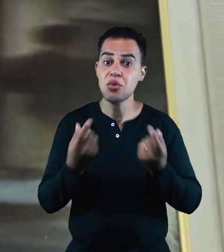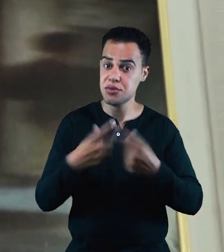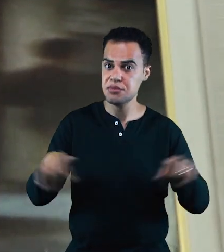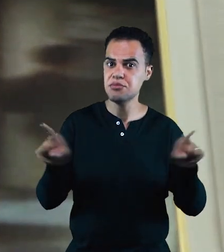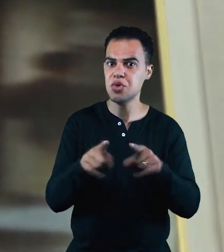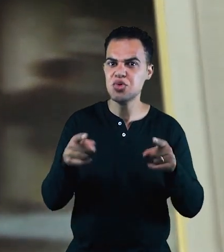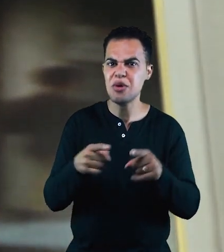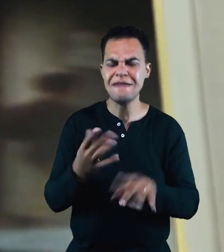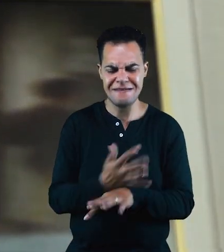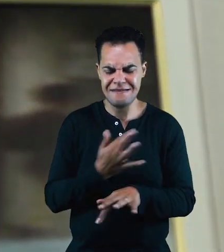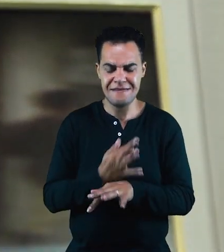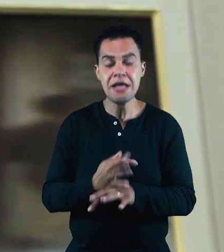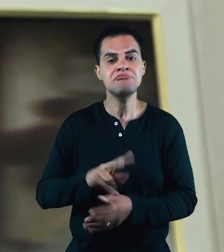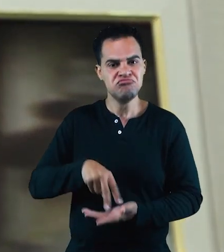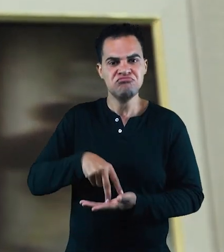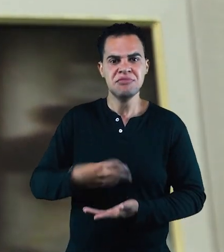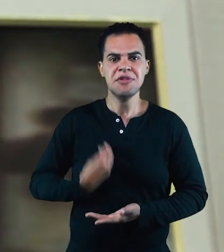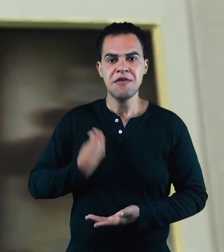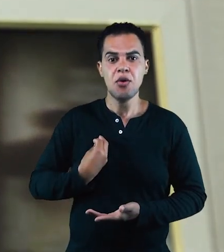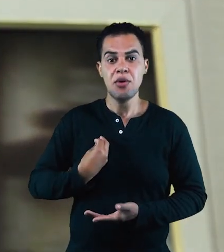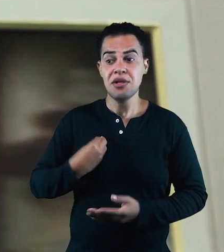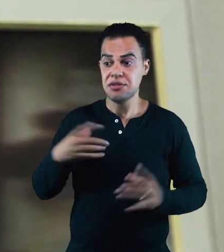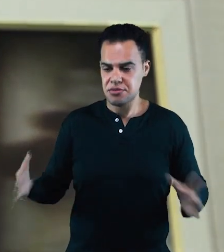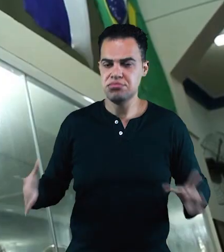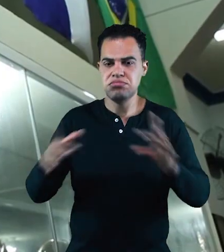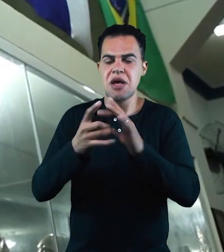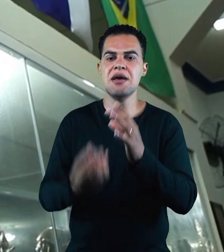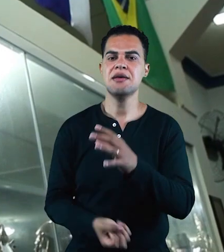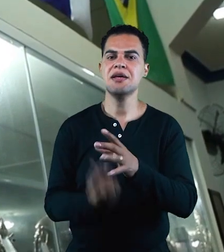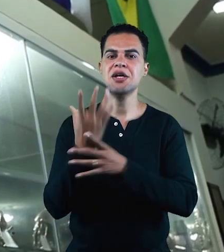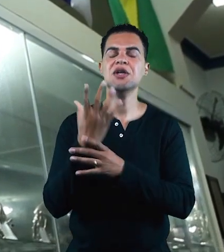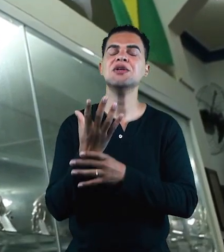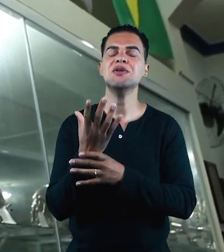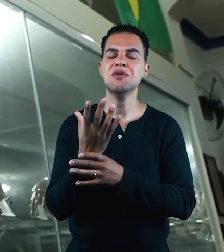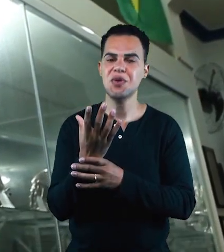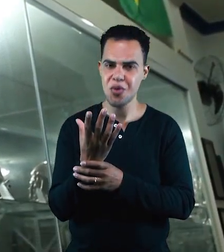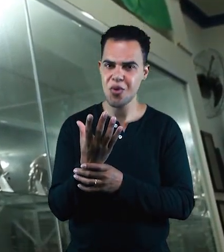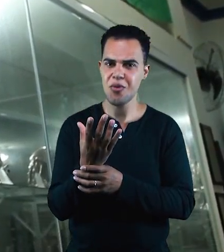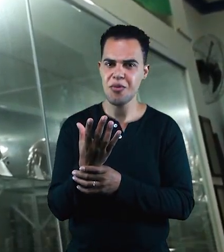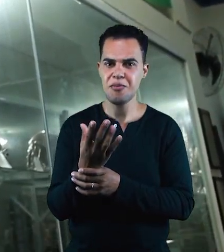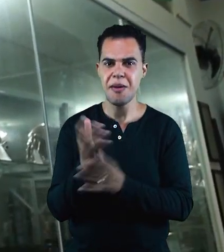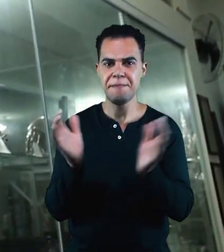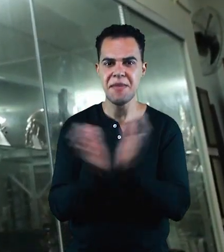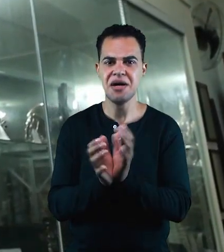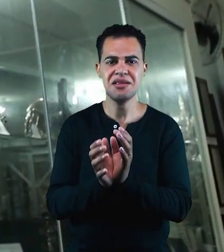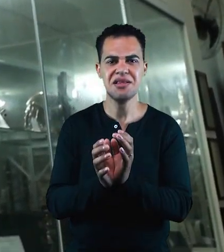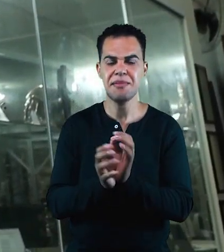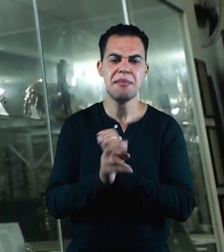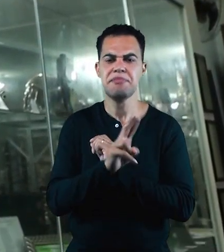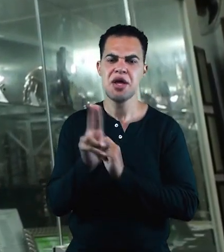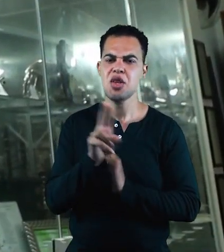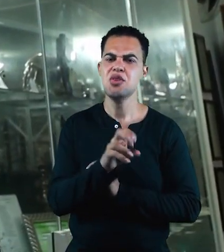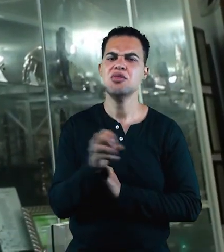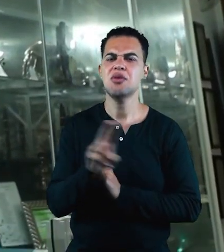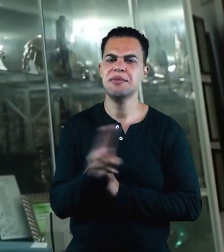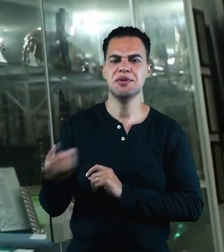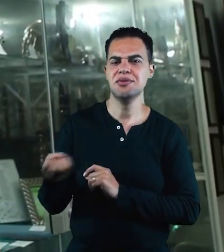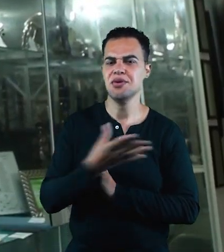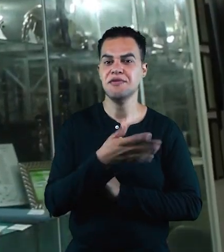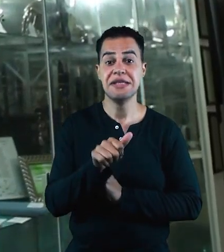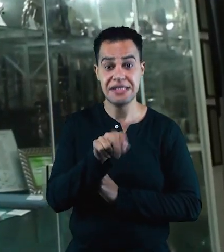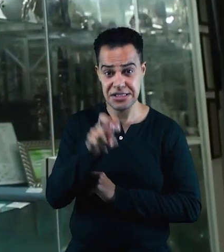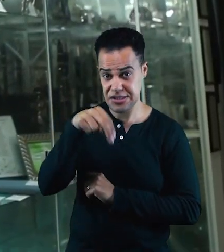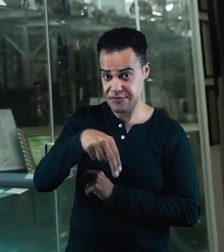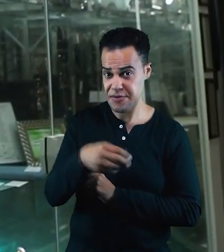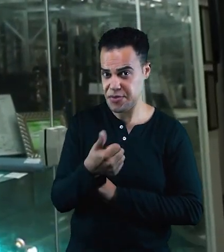pandemia, eles resolveram criar uma banda, mas não com o nome das antigas. E com o nome... Cenas internas do Museu